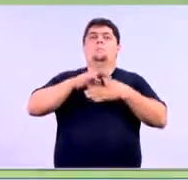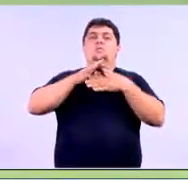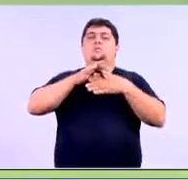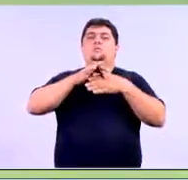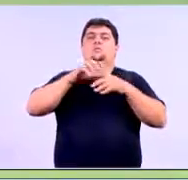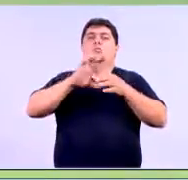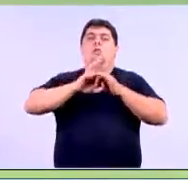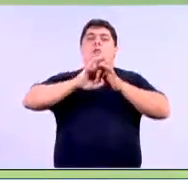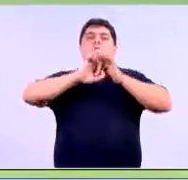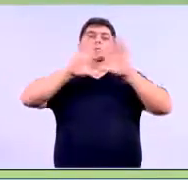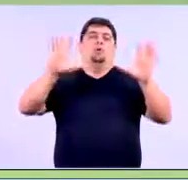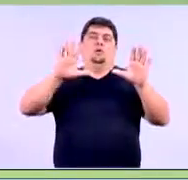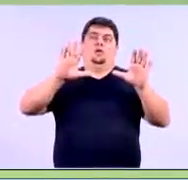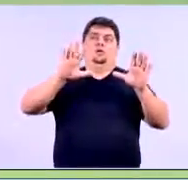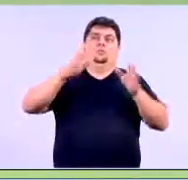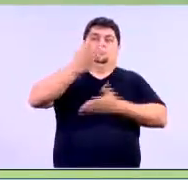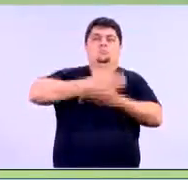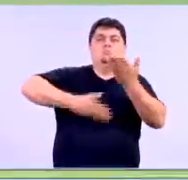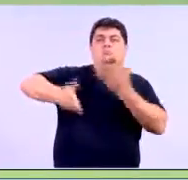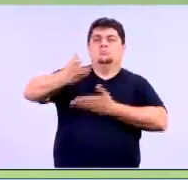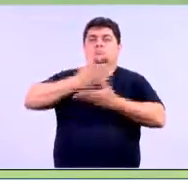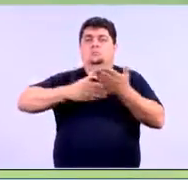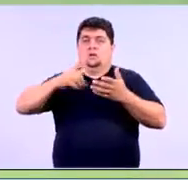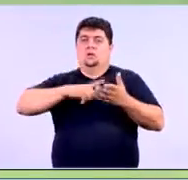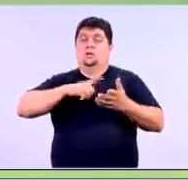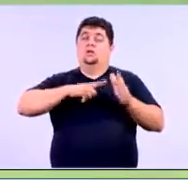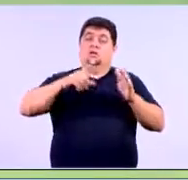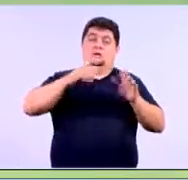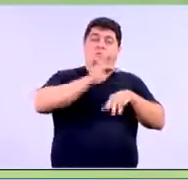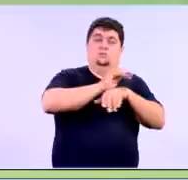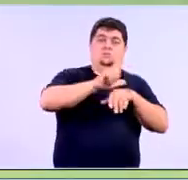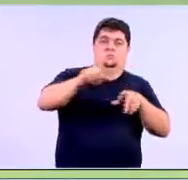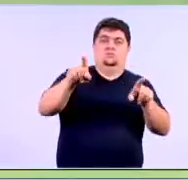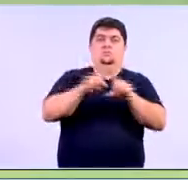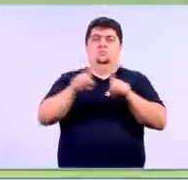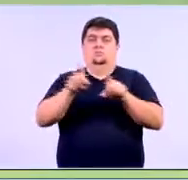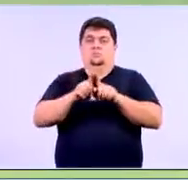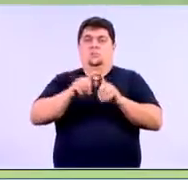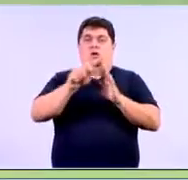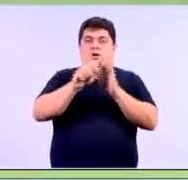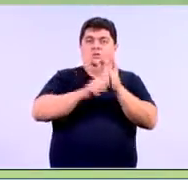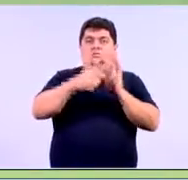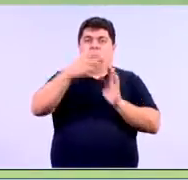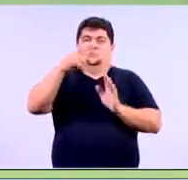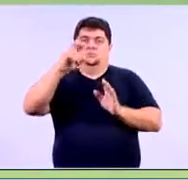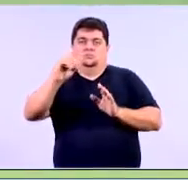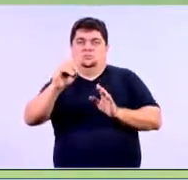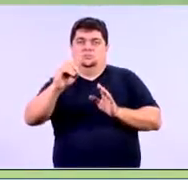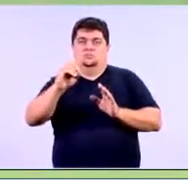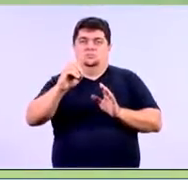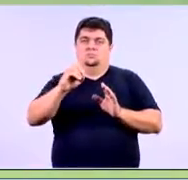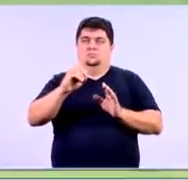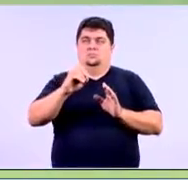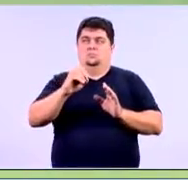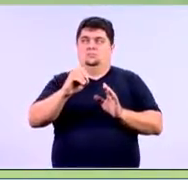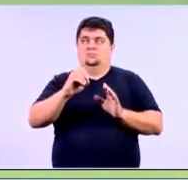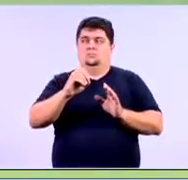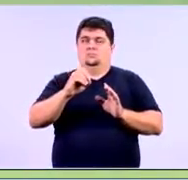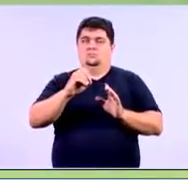estão taxativamente explanados na Constituição Federal, no artigo 150, inciso 5